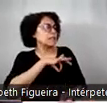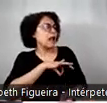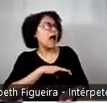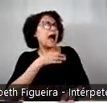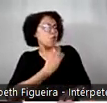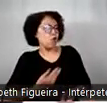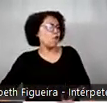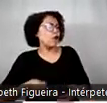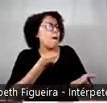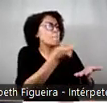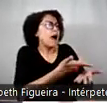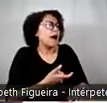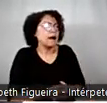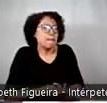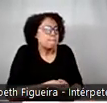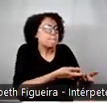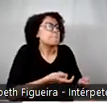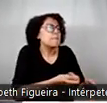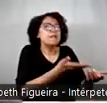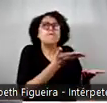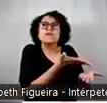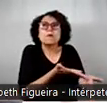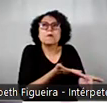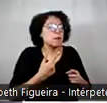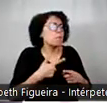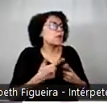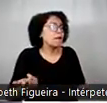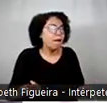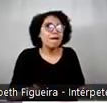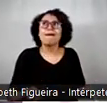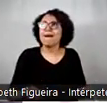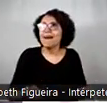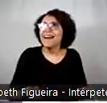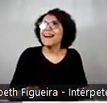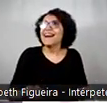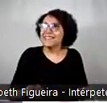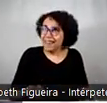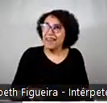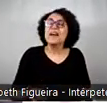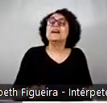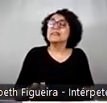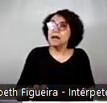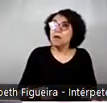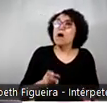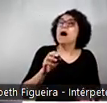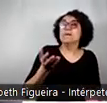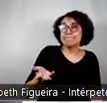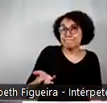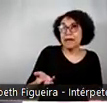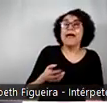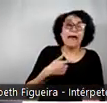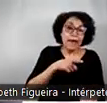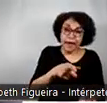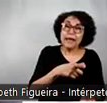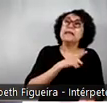o benefício do auxílio emergencial, assim como toda pessoa migrante, refugiada, tem acesso aos direitos sociais aqui no Brasil, Bolsa